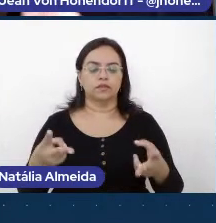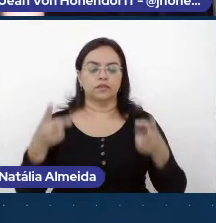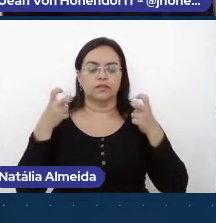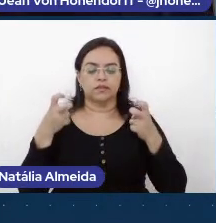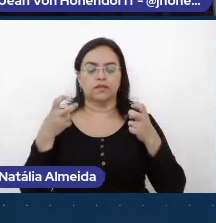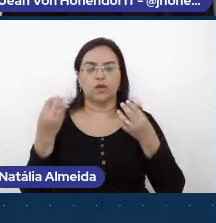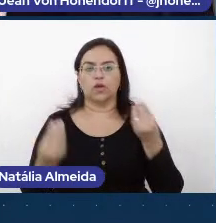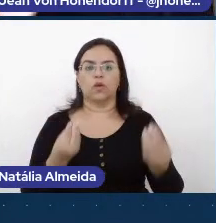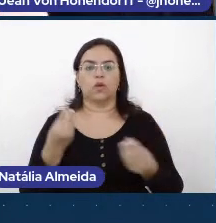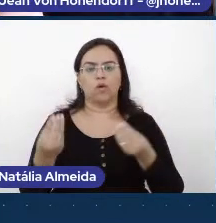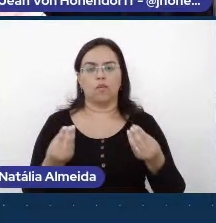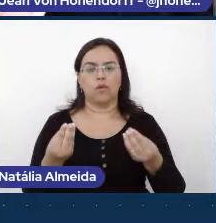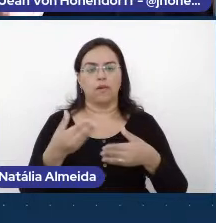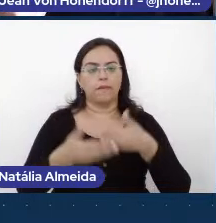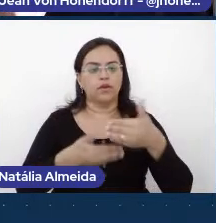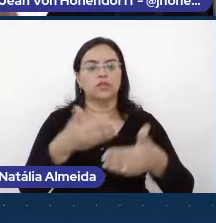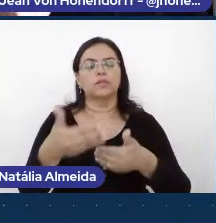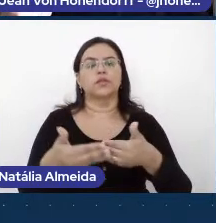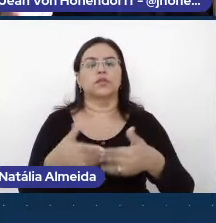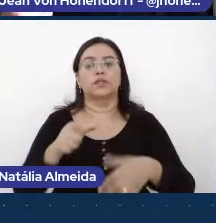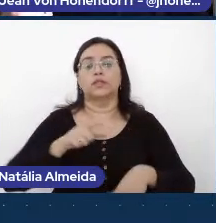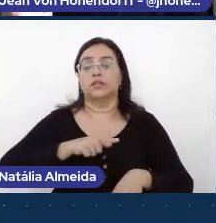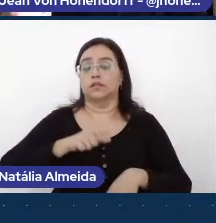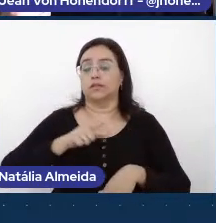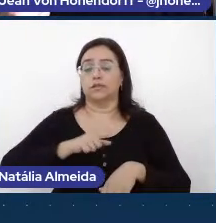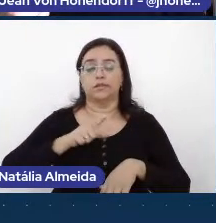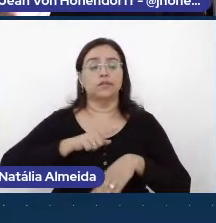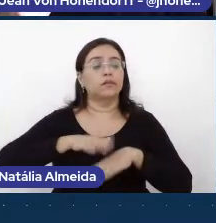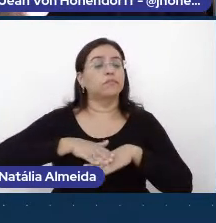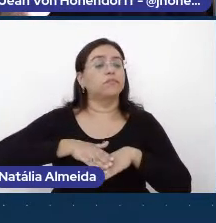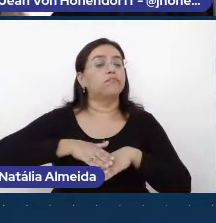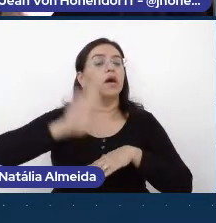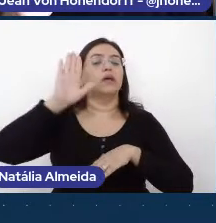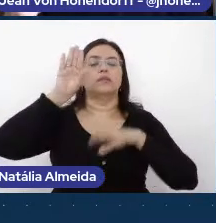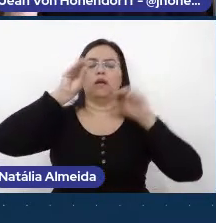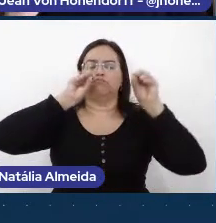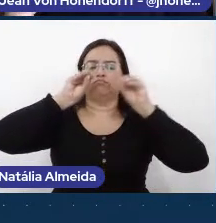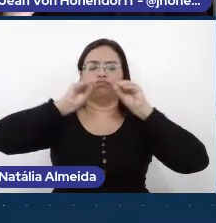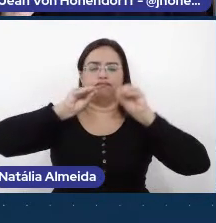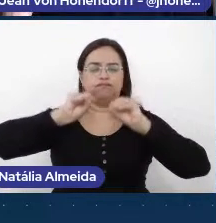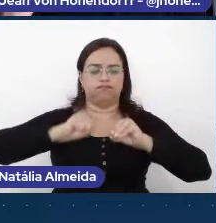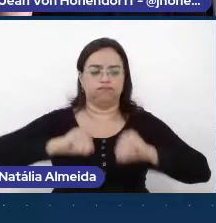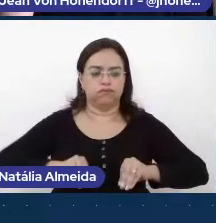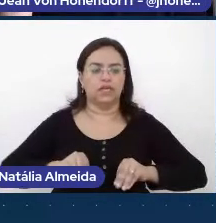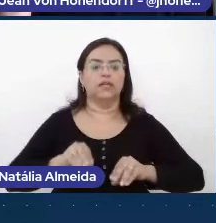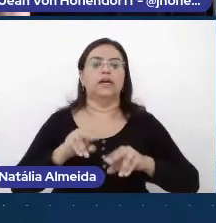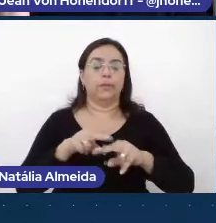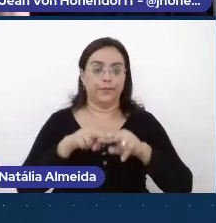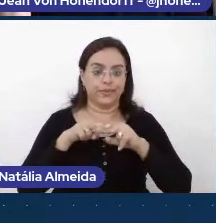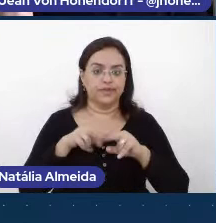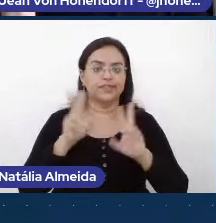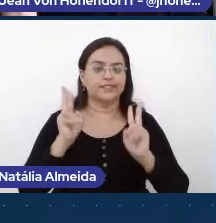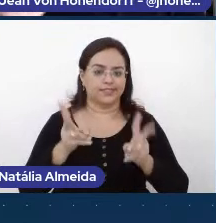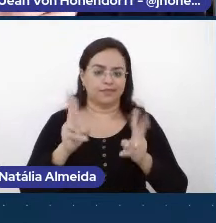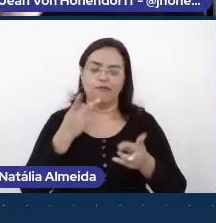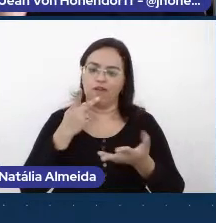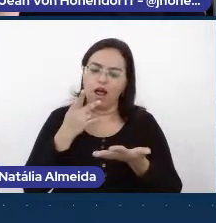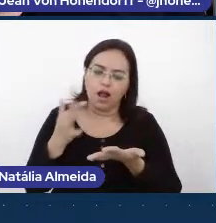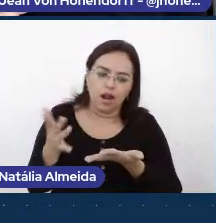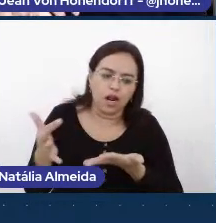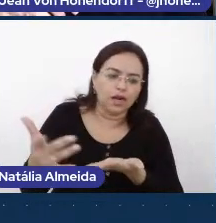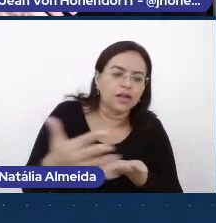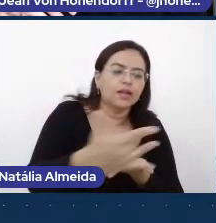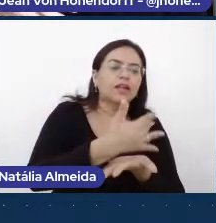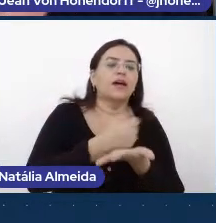procedimentos de coleta de dados é o que mais tem conteúdo para preencher, né? Então, eu sempre digo para os meus